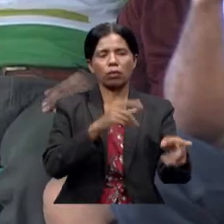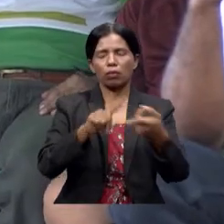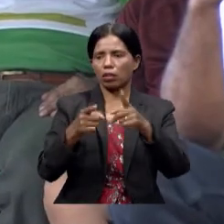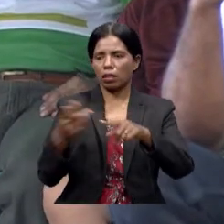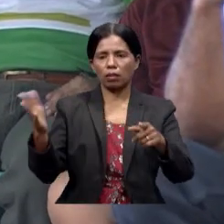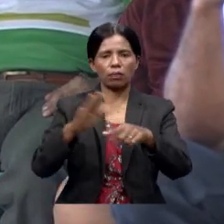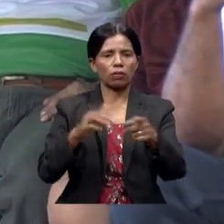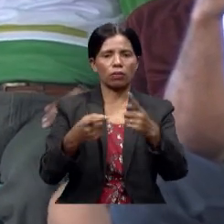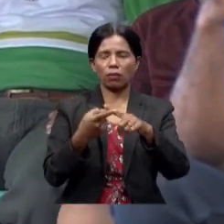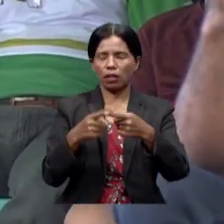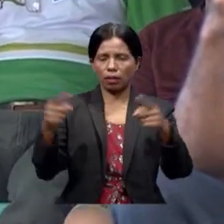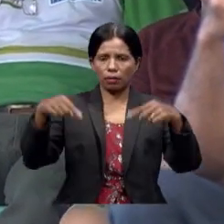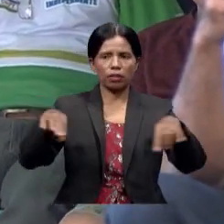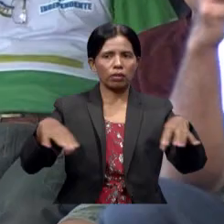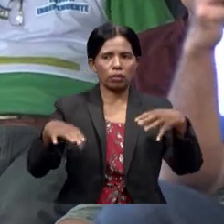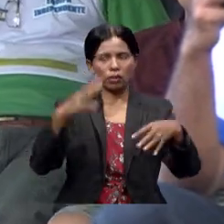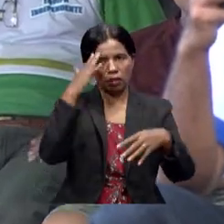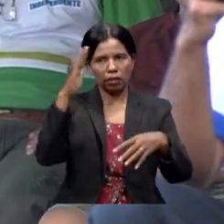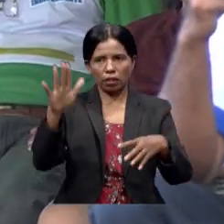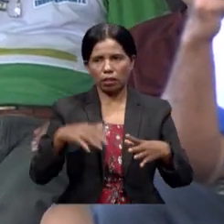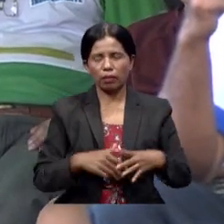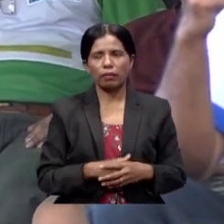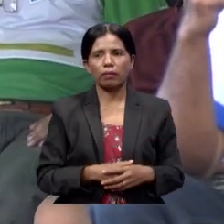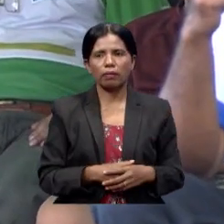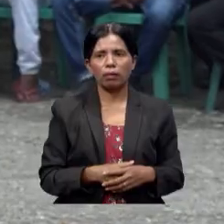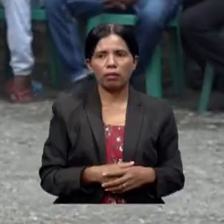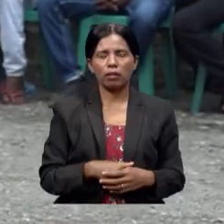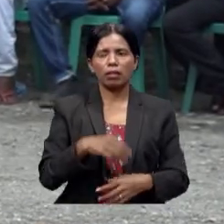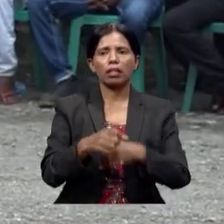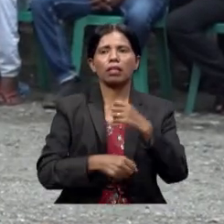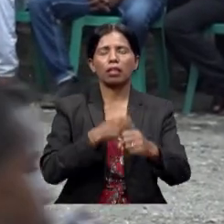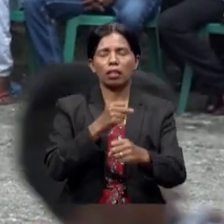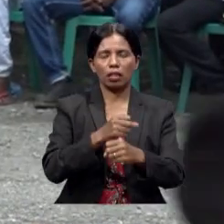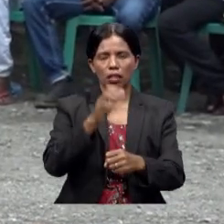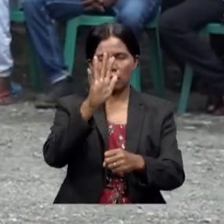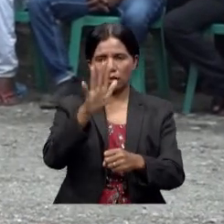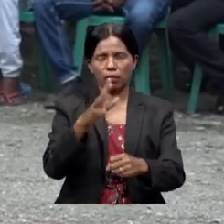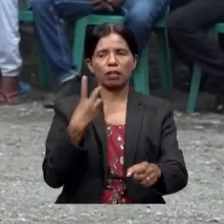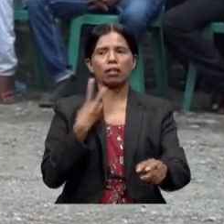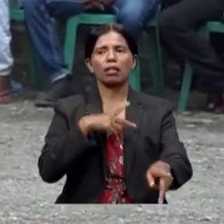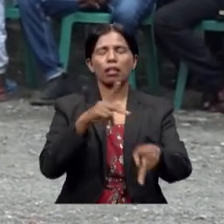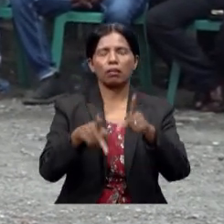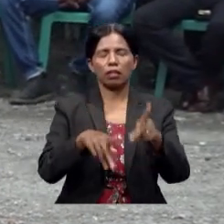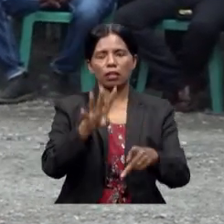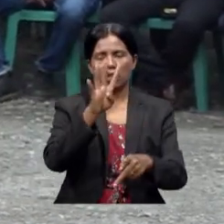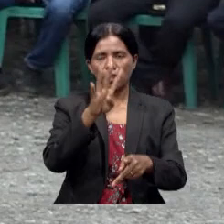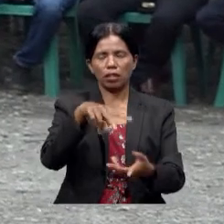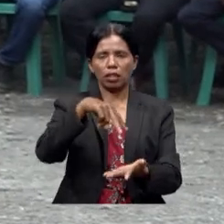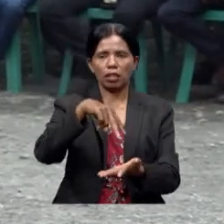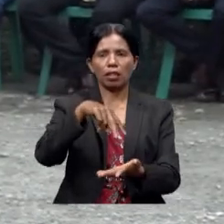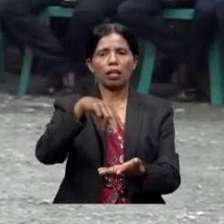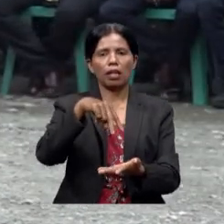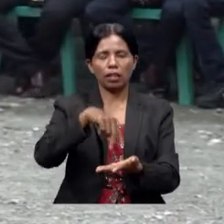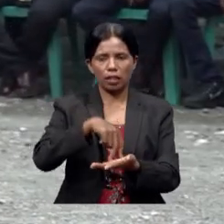uma maluleta. E tira o Nene Lara. E tira o Nene Erdinha, da Gloco,